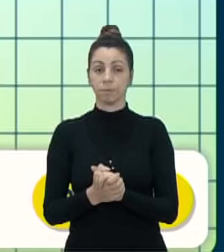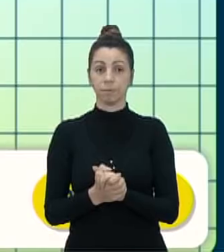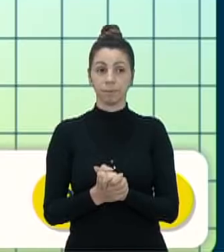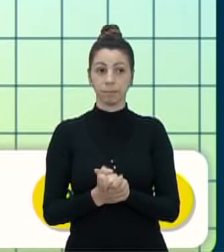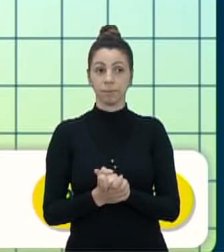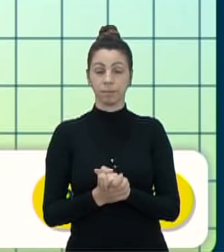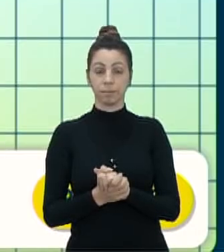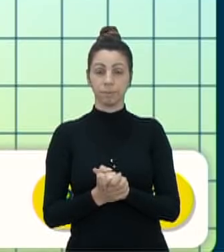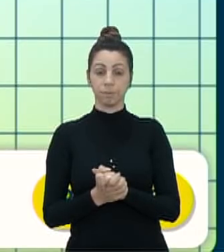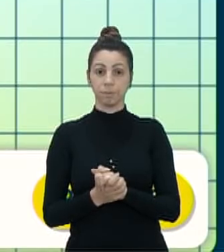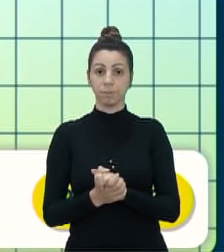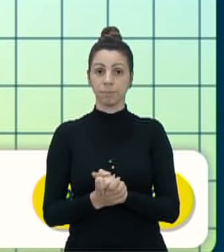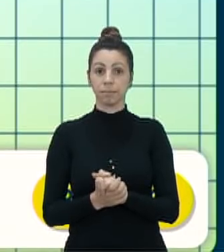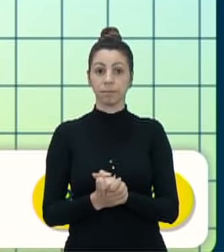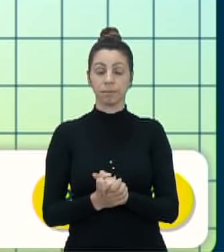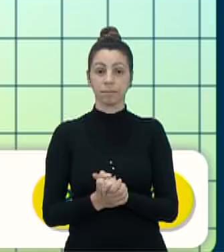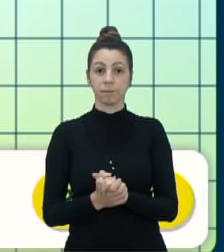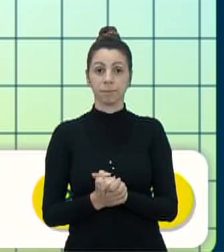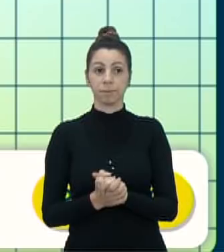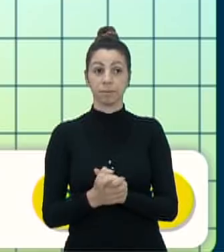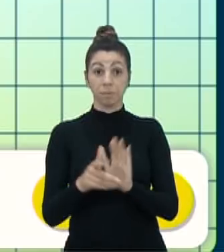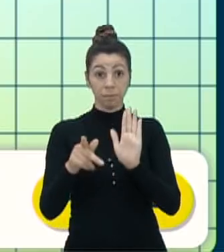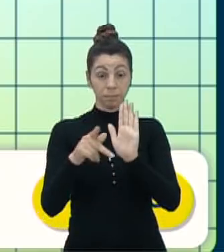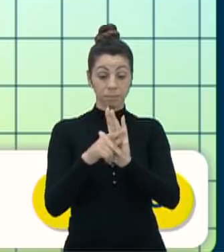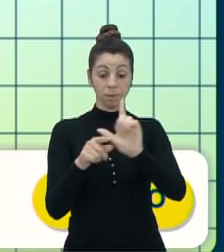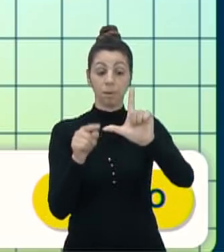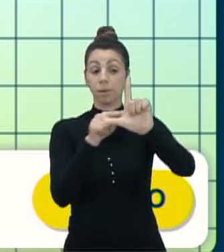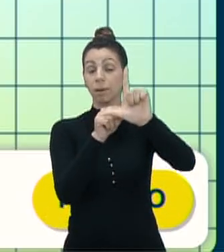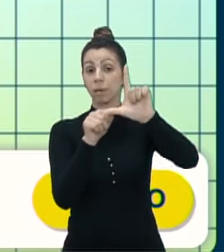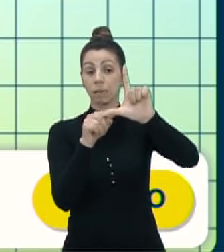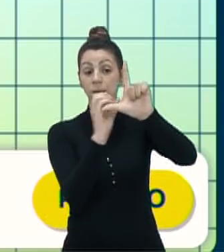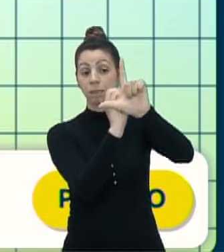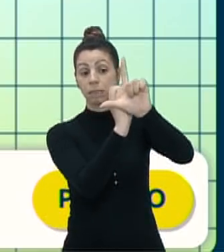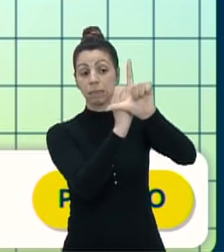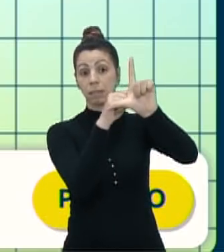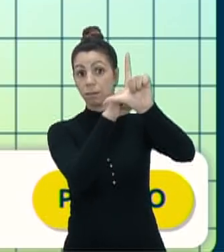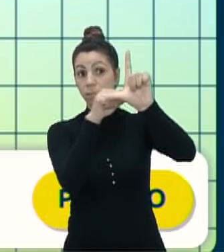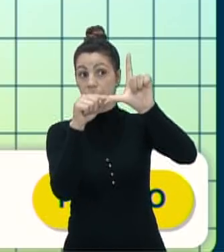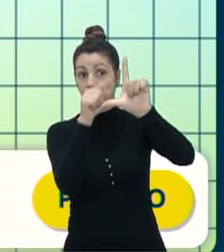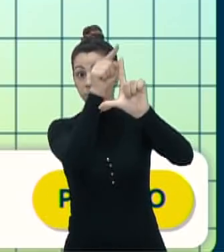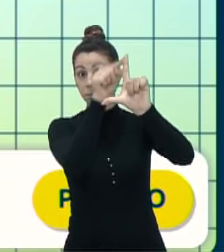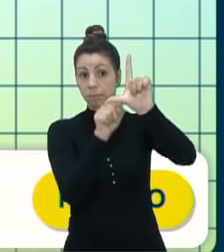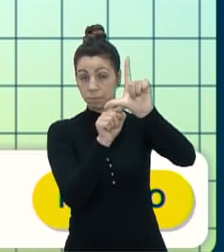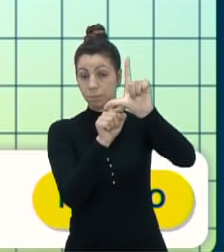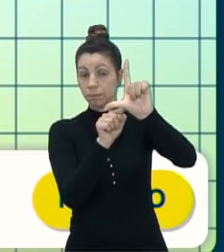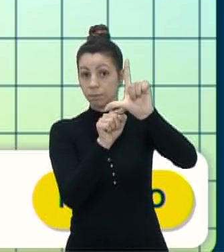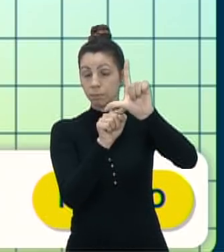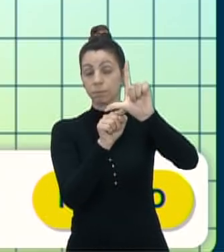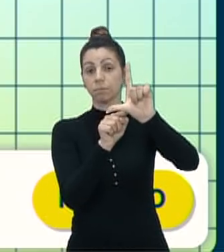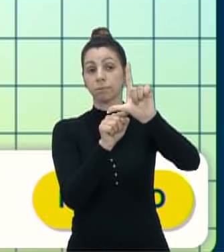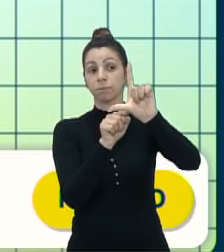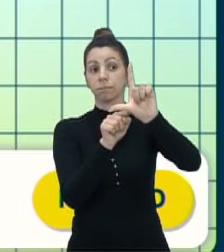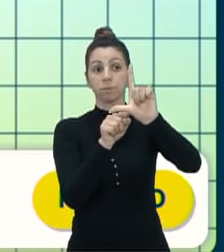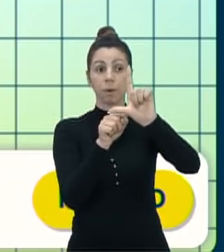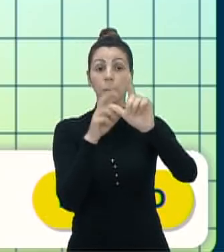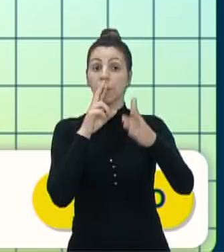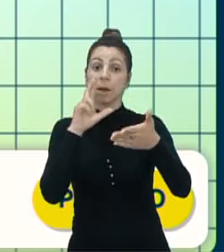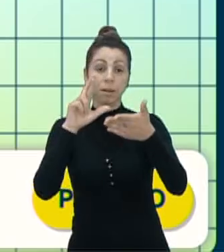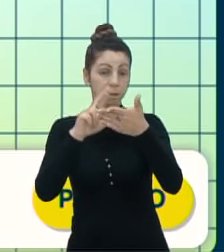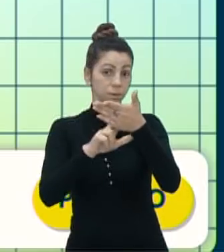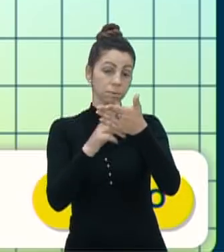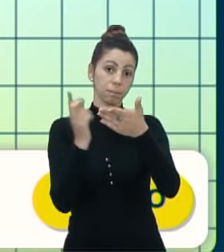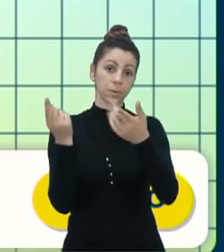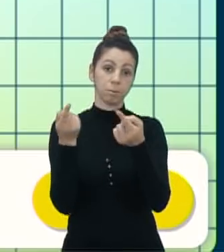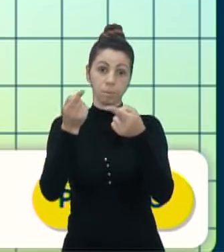0, ele vai ficar em cima do próprio eixo. Então, esse seria o resultado, né,